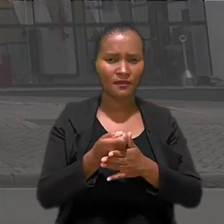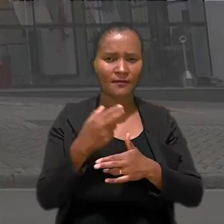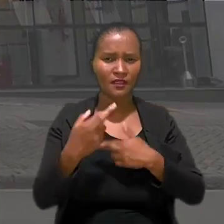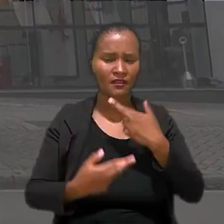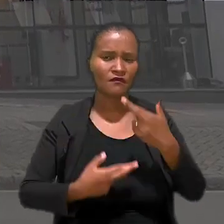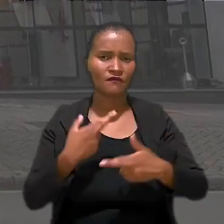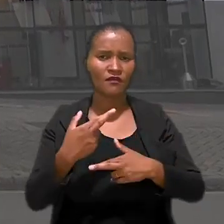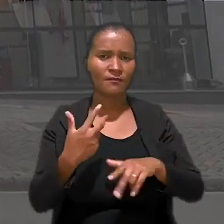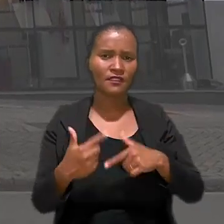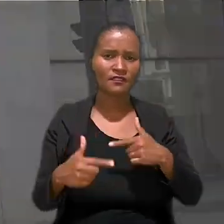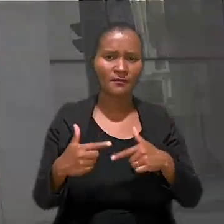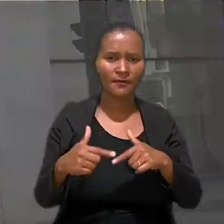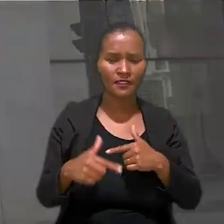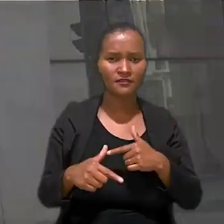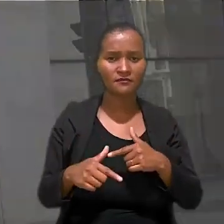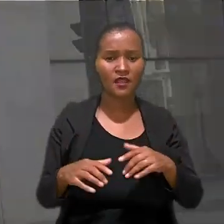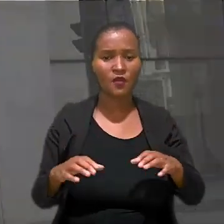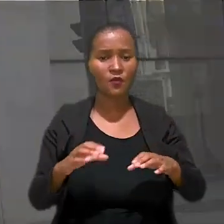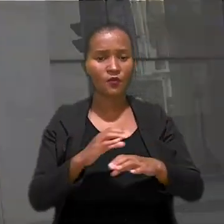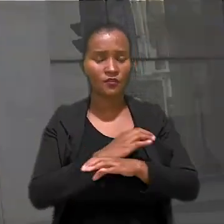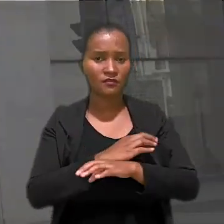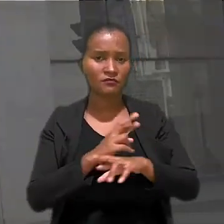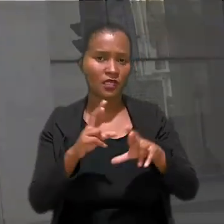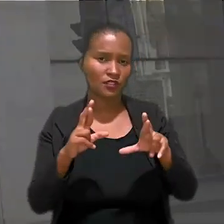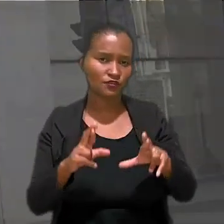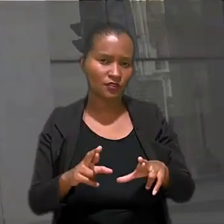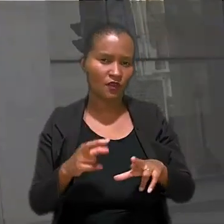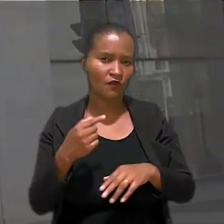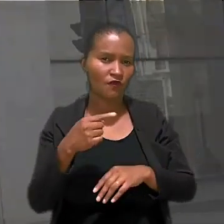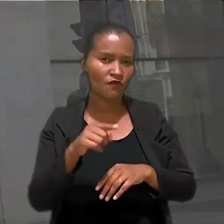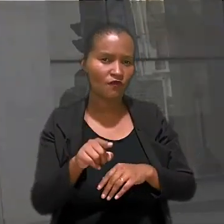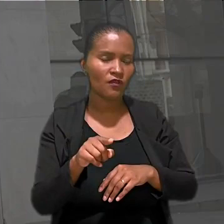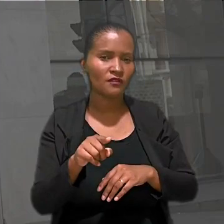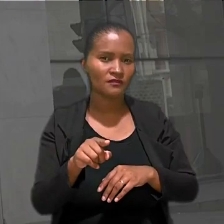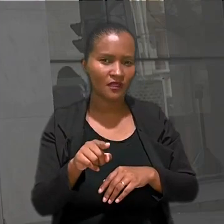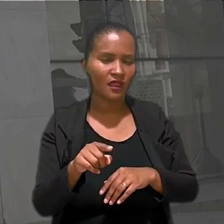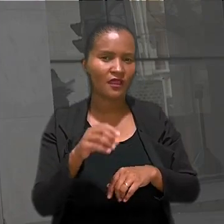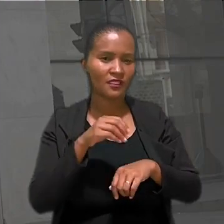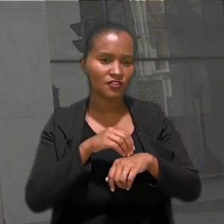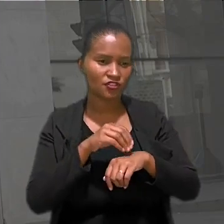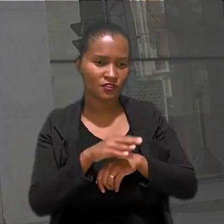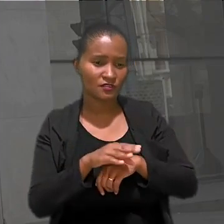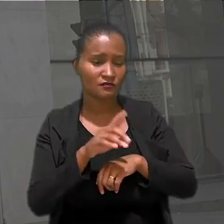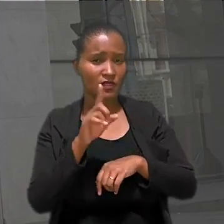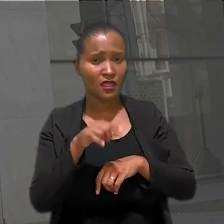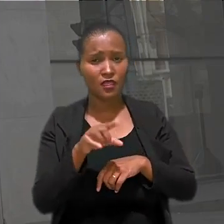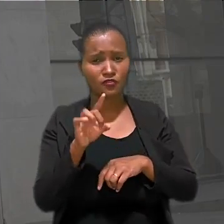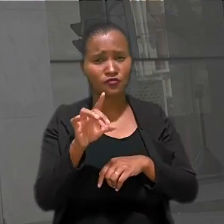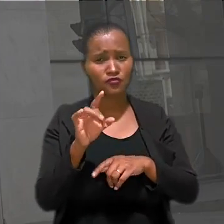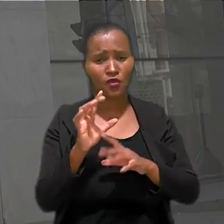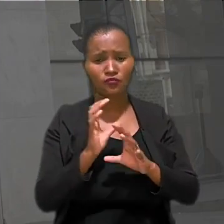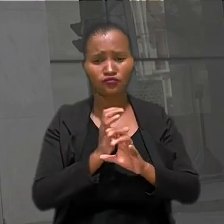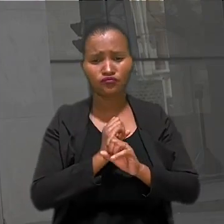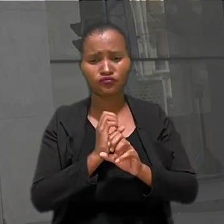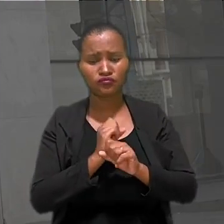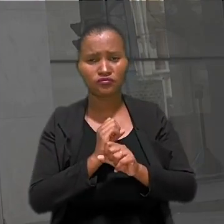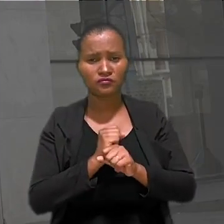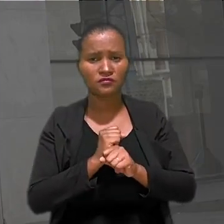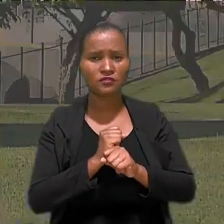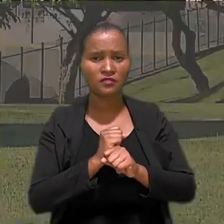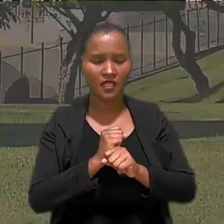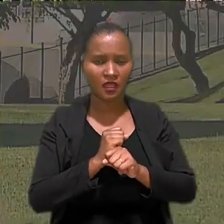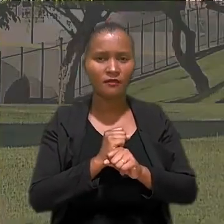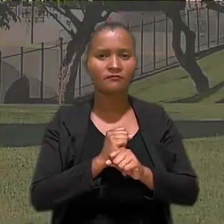pela reforma trabalhista. A conclusão do regional foi a de que a indicação é apenas uma